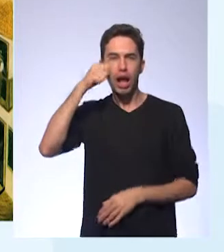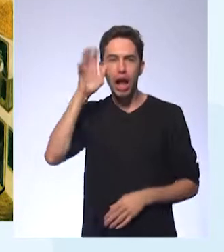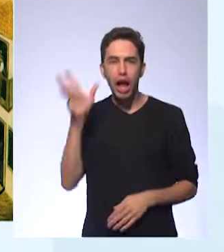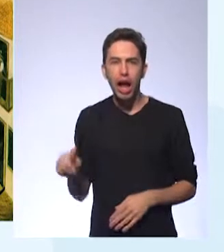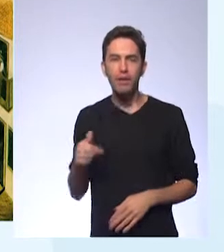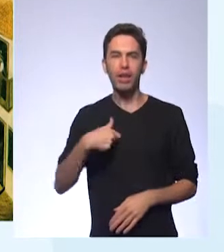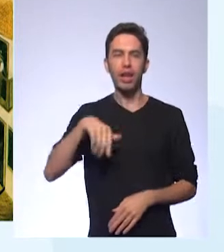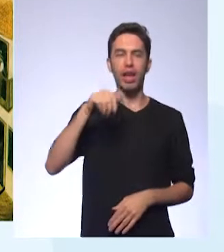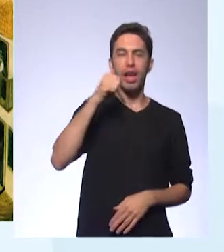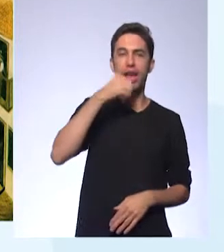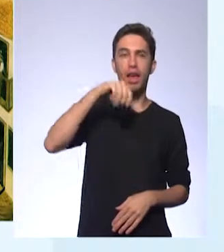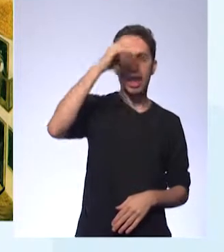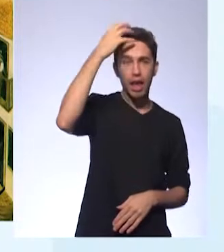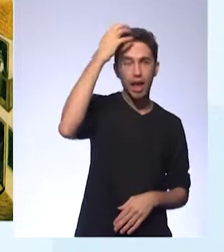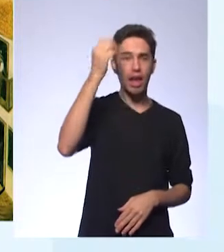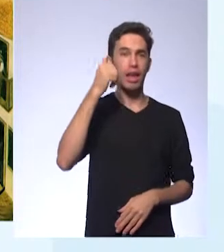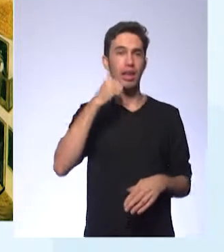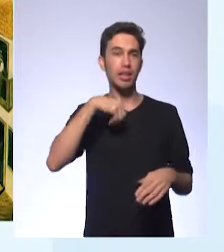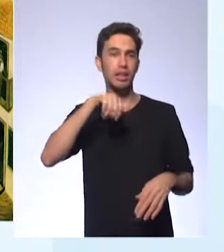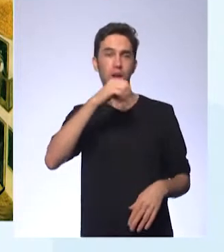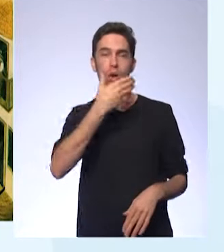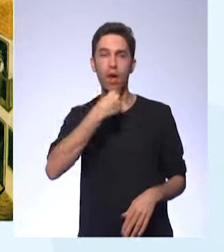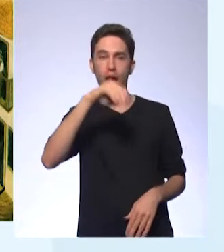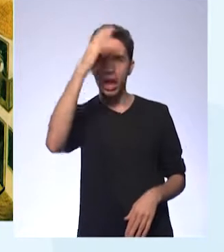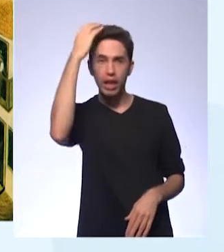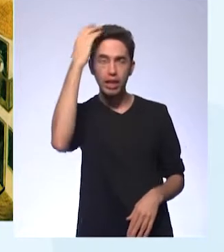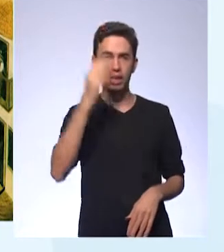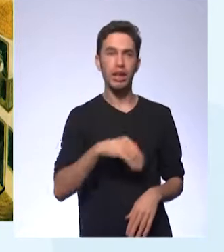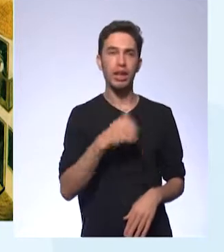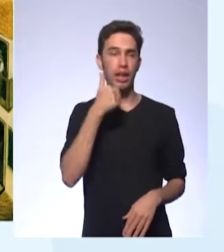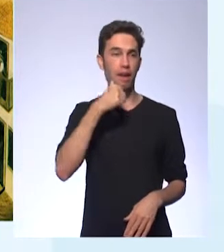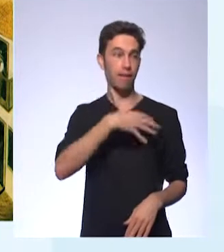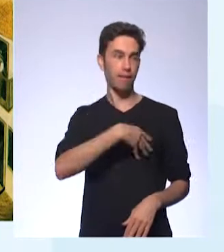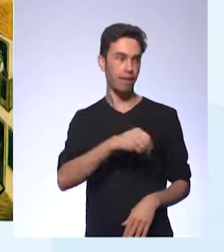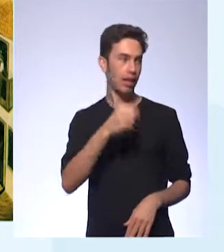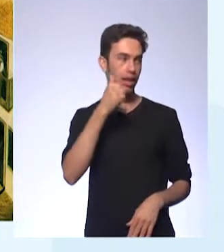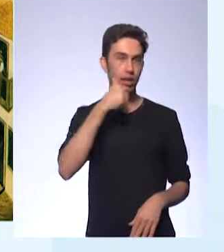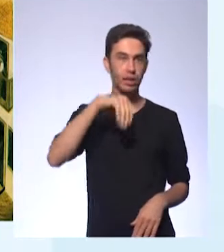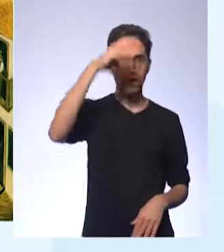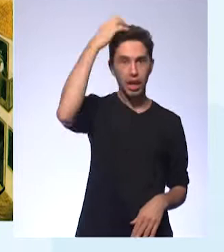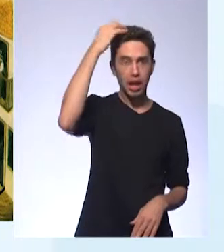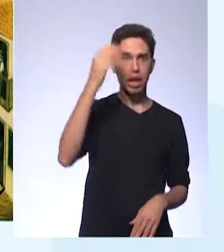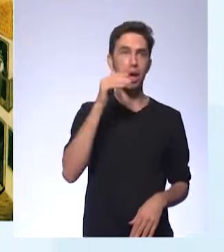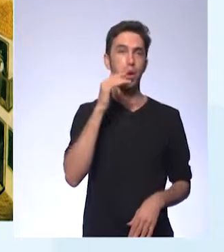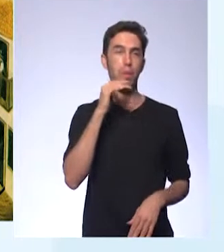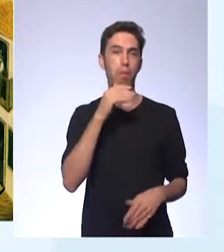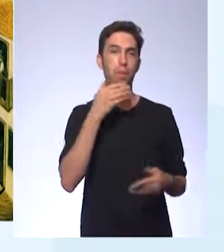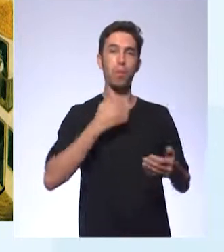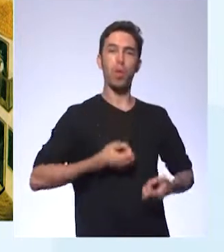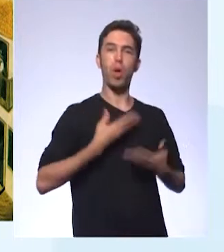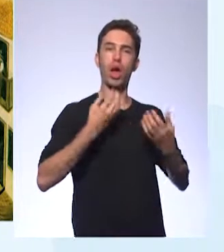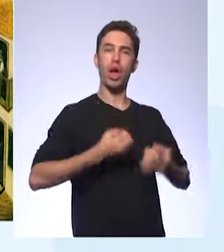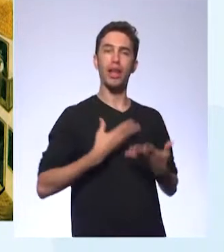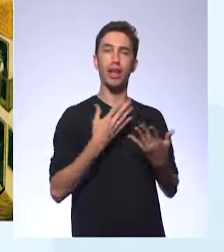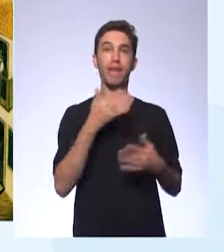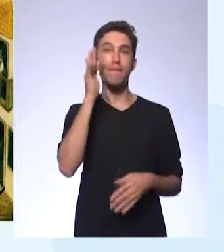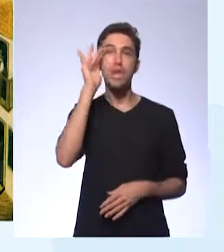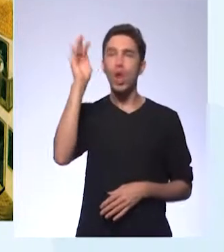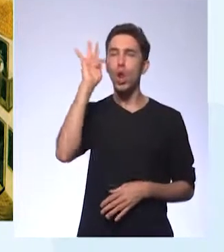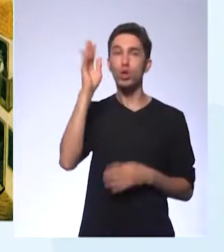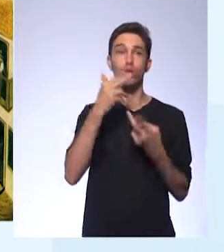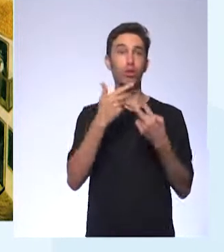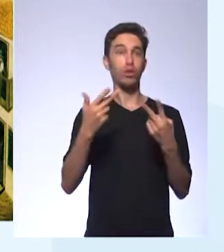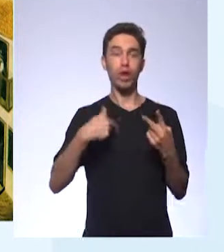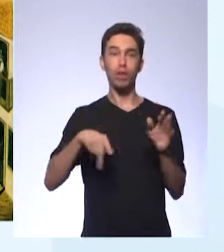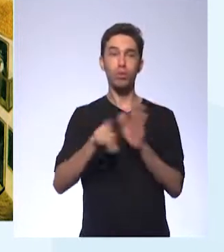reis, rainhas, príncipes, arquitetos, poetas, filósofos, todos ali submetidos